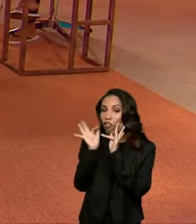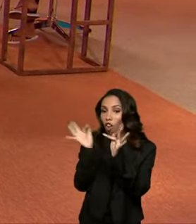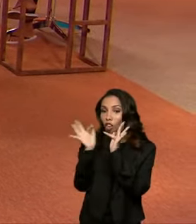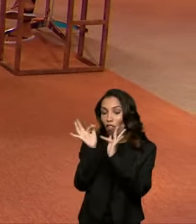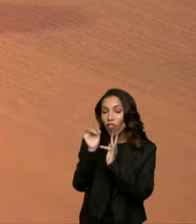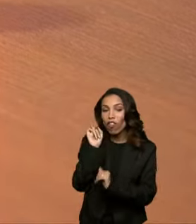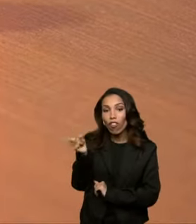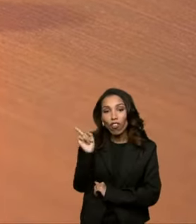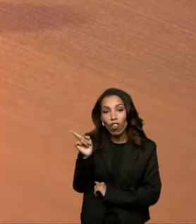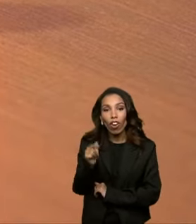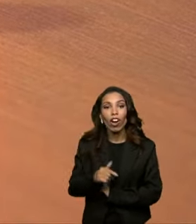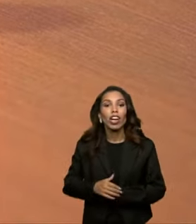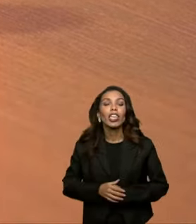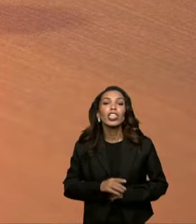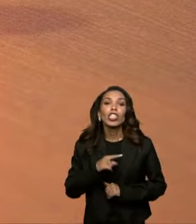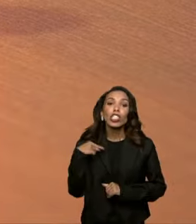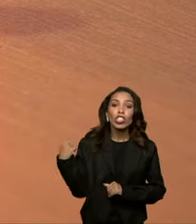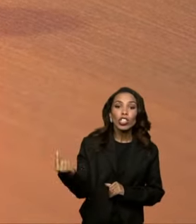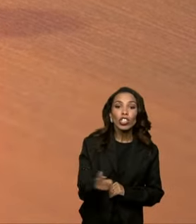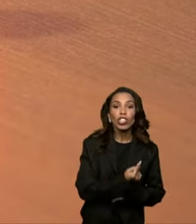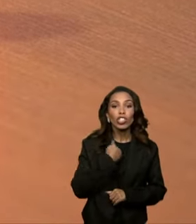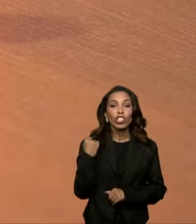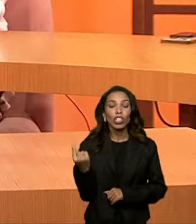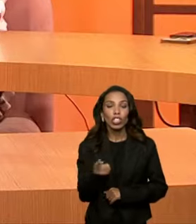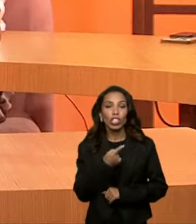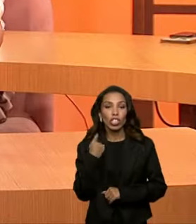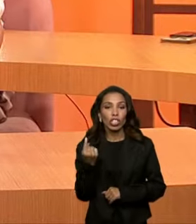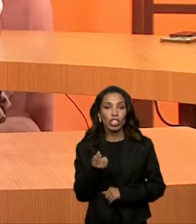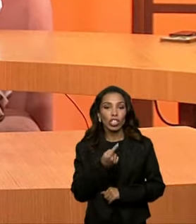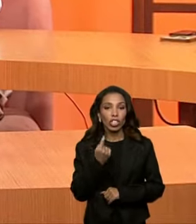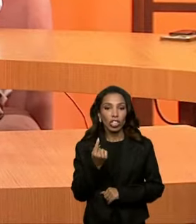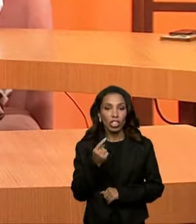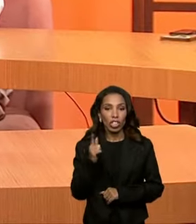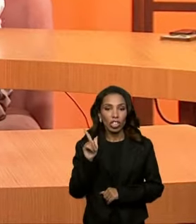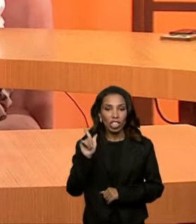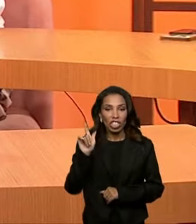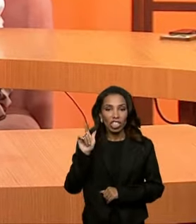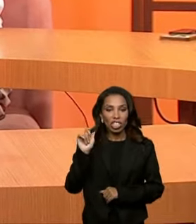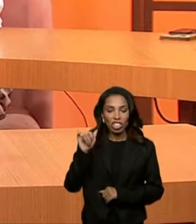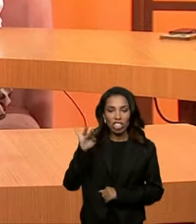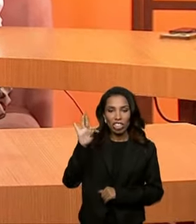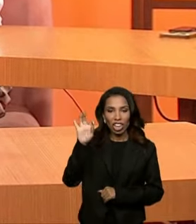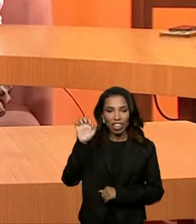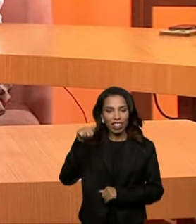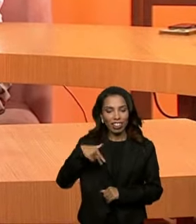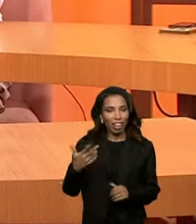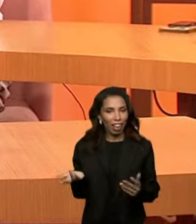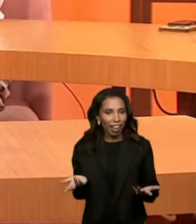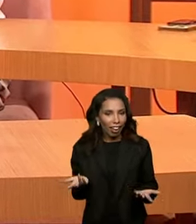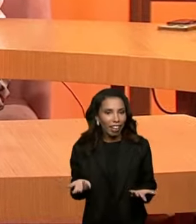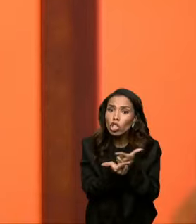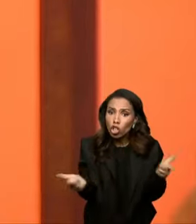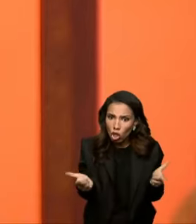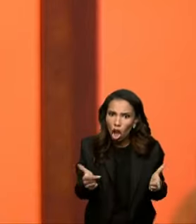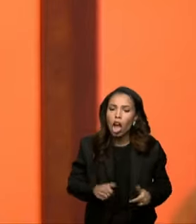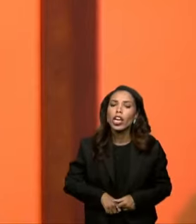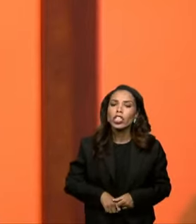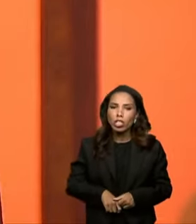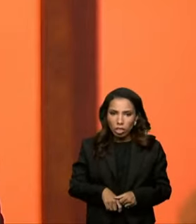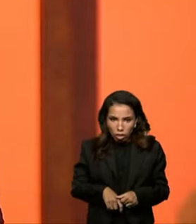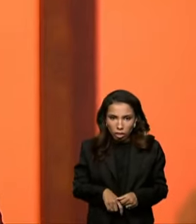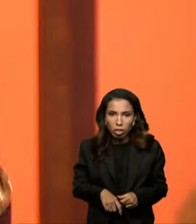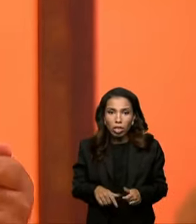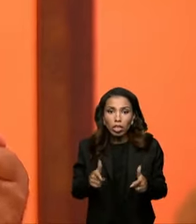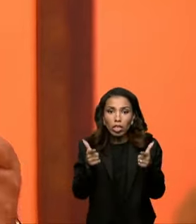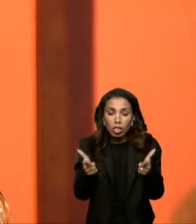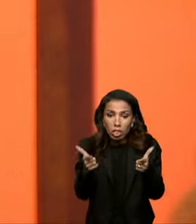tá certíssima. Estamos todos certos. Eu tô de gente, hein? Cissa devia ter gente aqui também, gente. Aí. Duduzinho, e essa turnê? Aqui foi